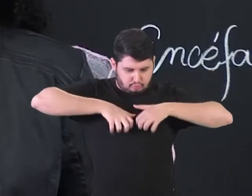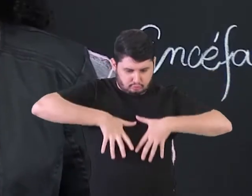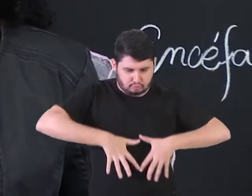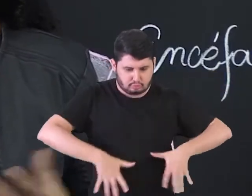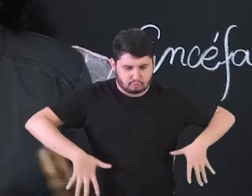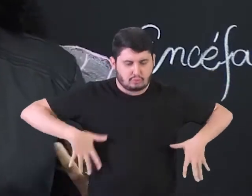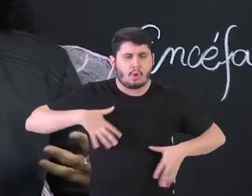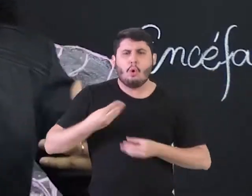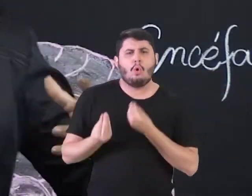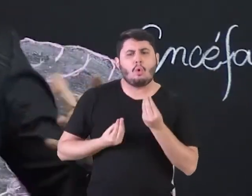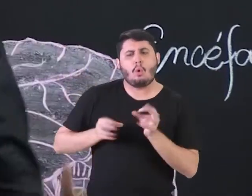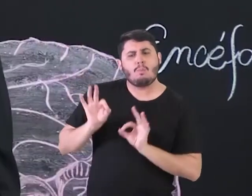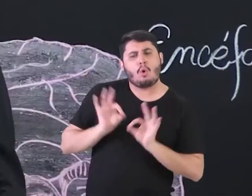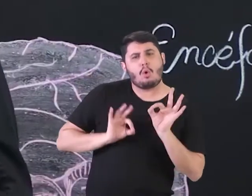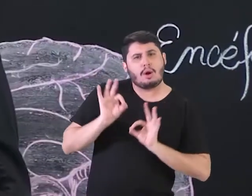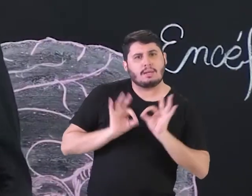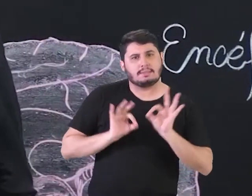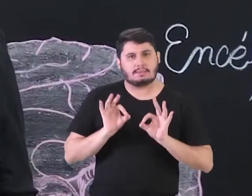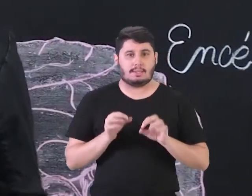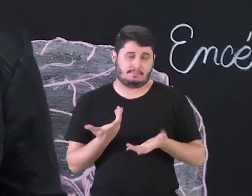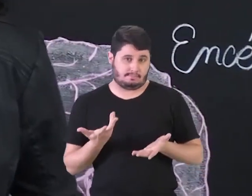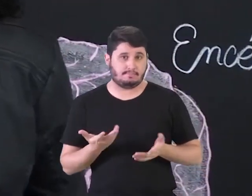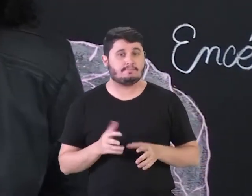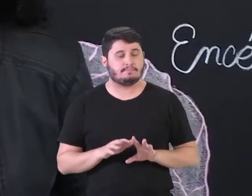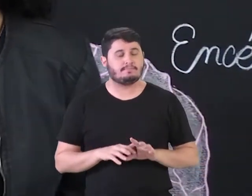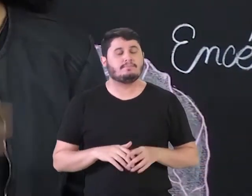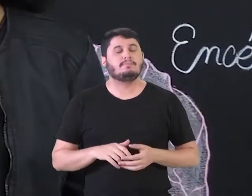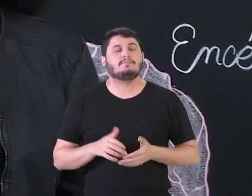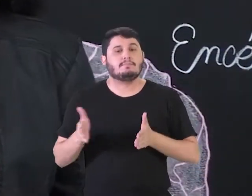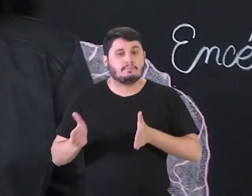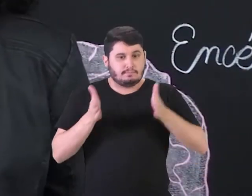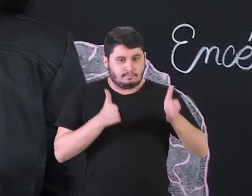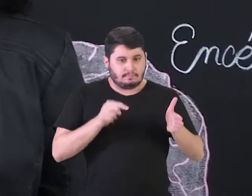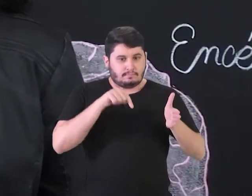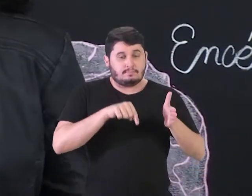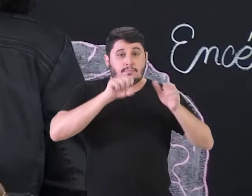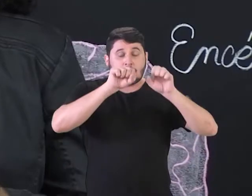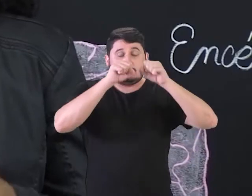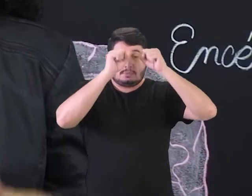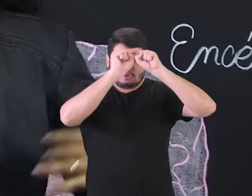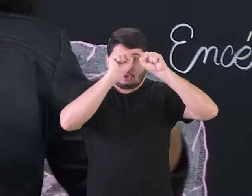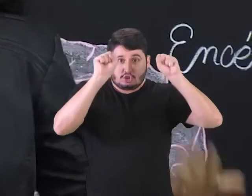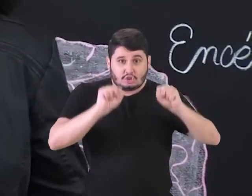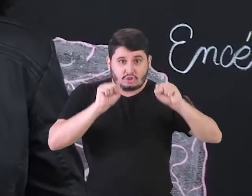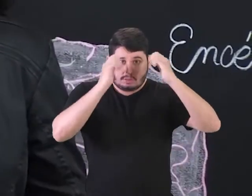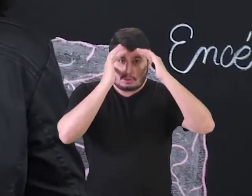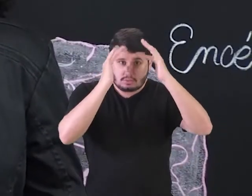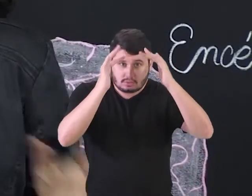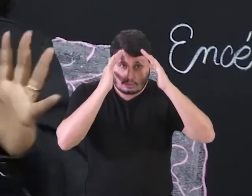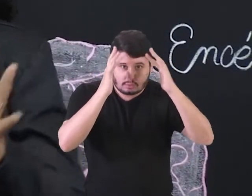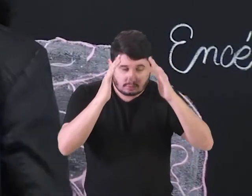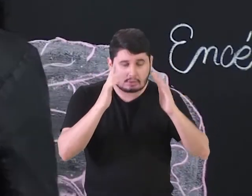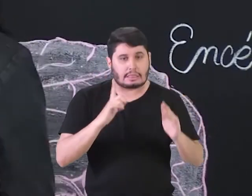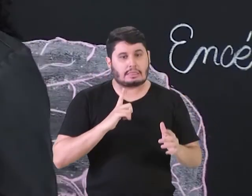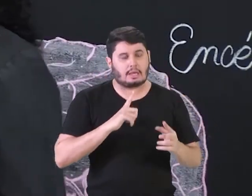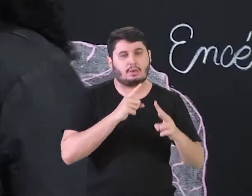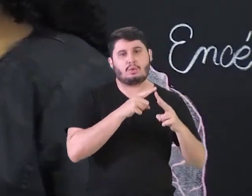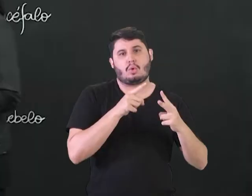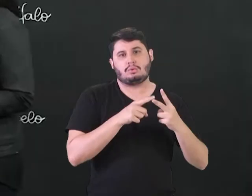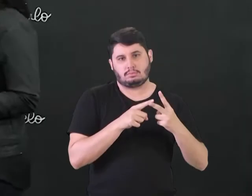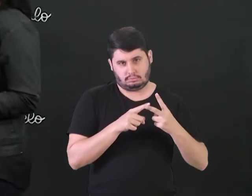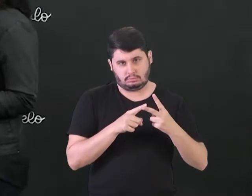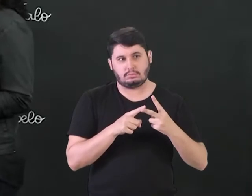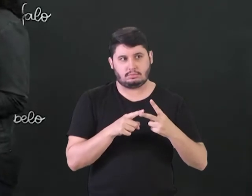nervoso, vamos dividi-lo aí didaticamente, entre o sistema nervoso central e o sistema nervoso periférico. Olha esse